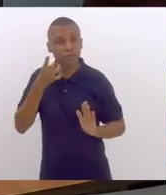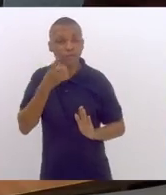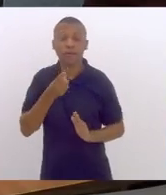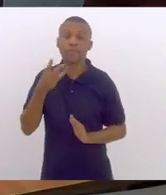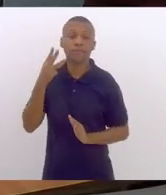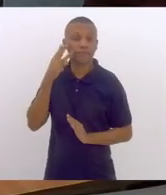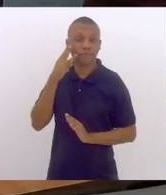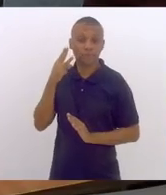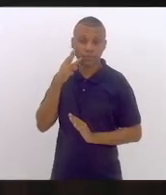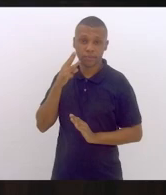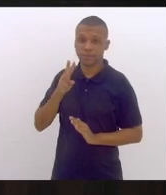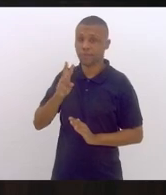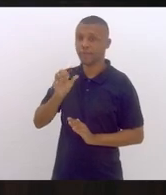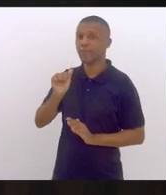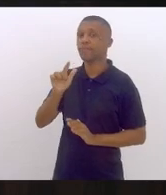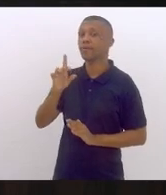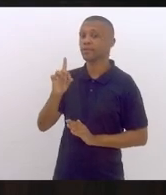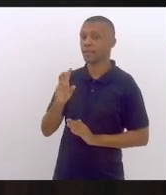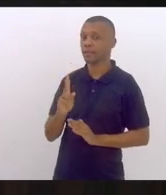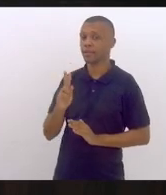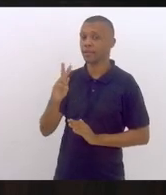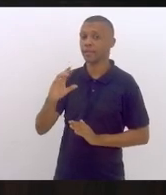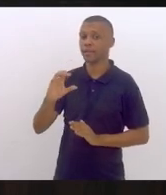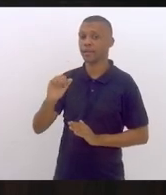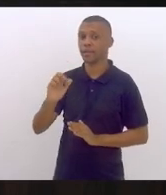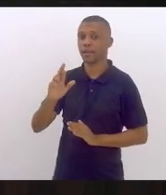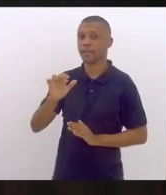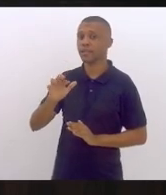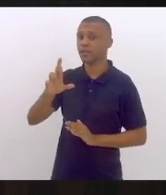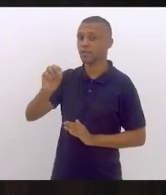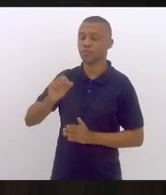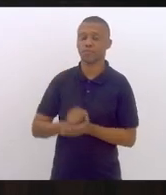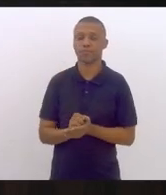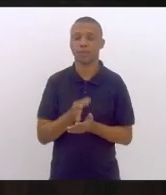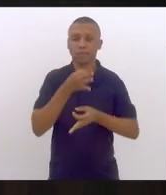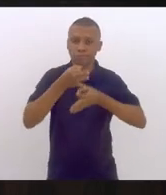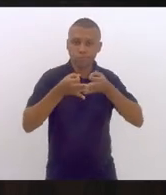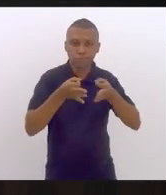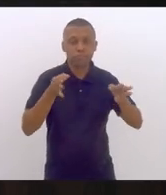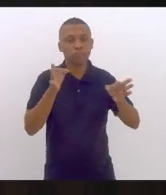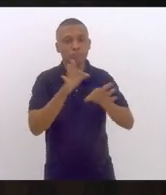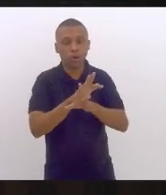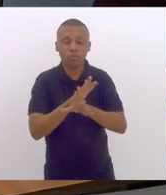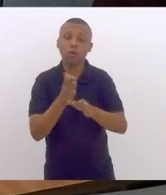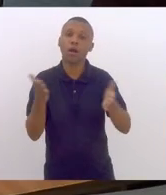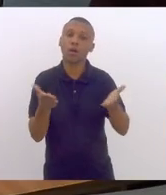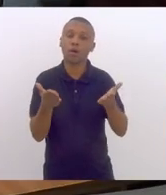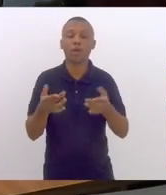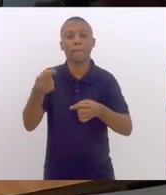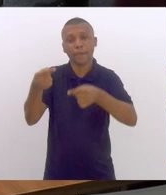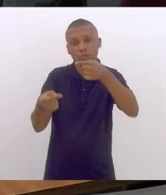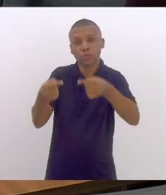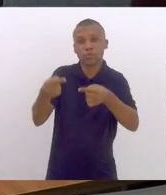com os pareceres emitidos em discussão para discutir o autor Deputado Luiz Paulo